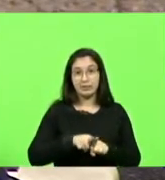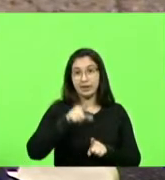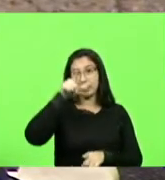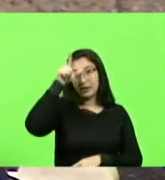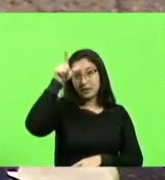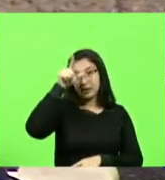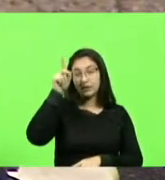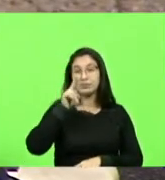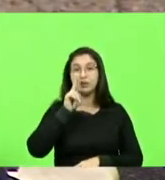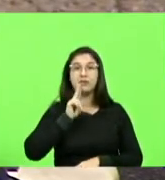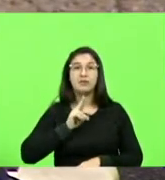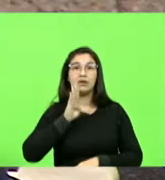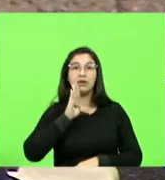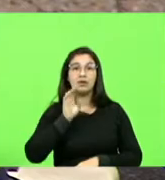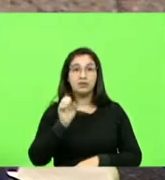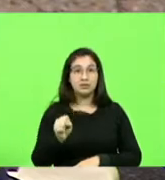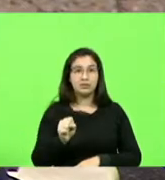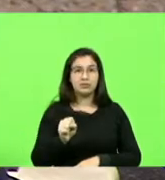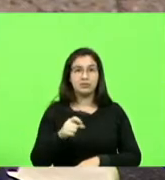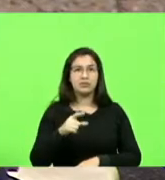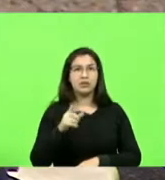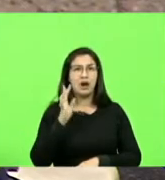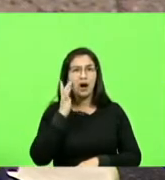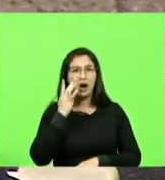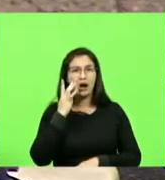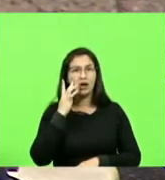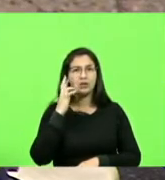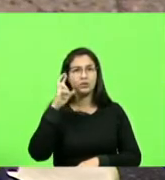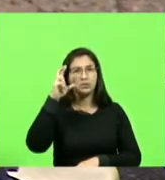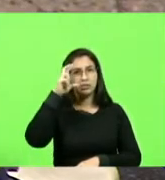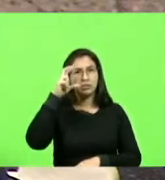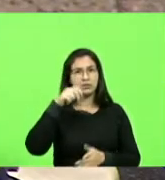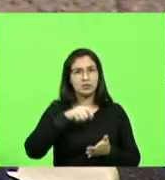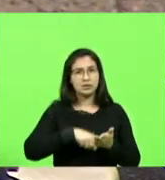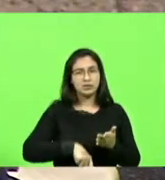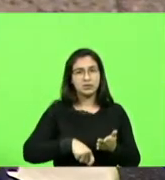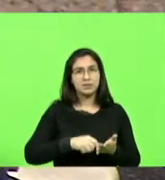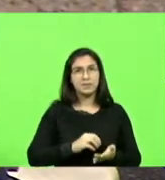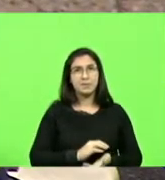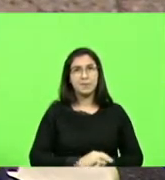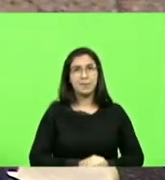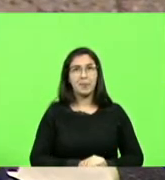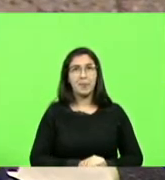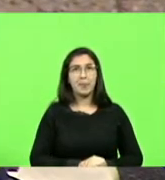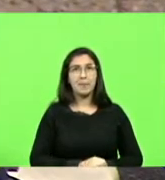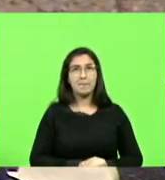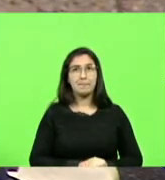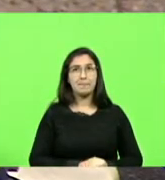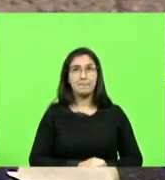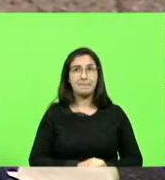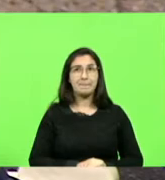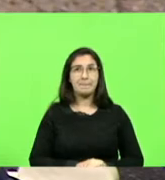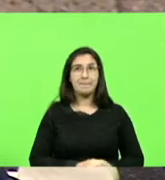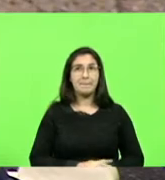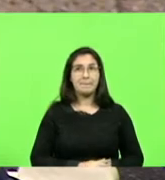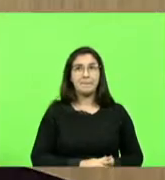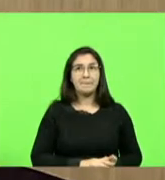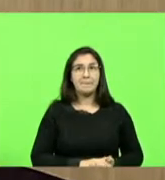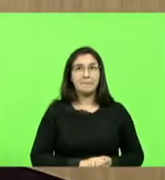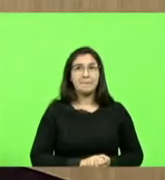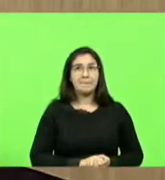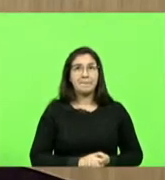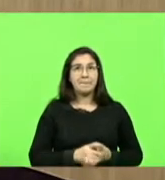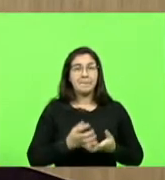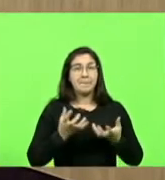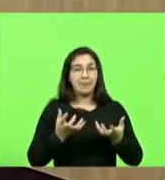Ivan Nats, mais alguém? Acho que o Alba vai assinar também. Deputado Gessé, me concede 10 segundos da sua fala? Quero